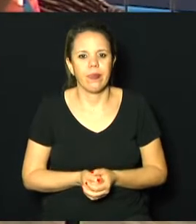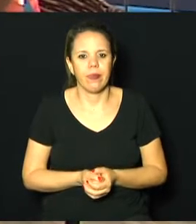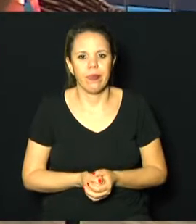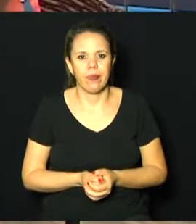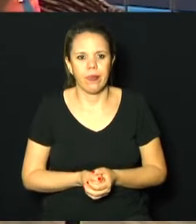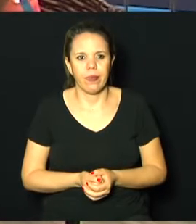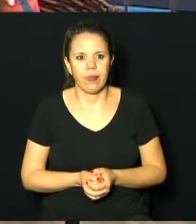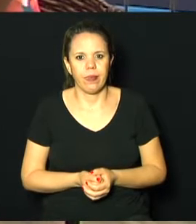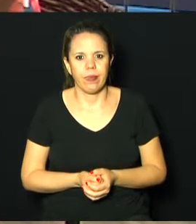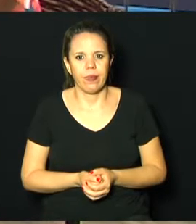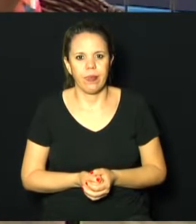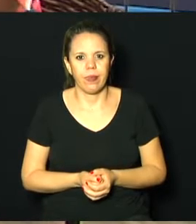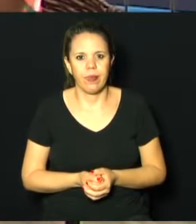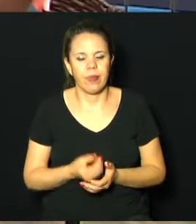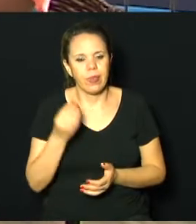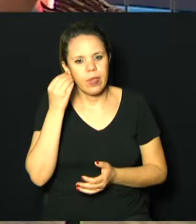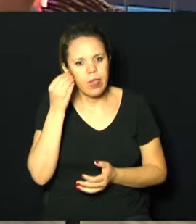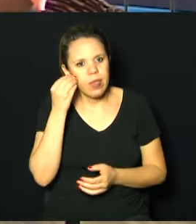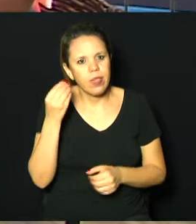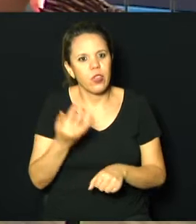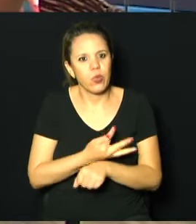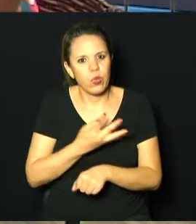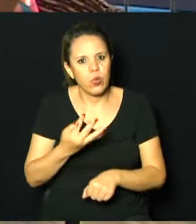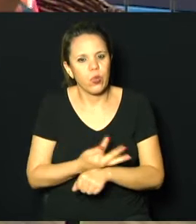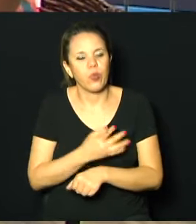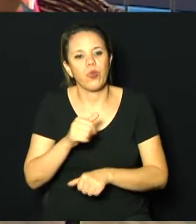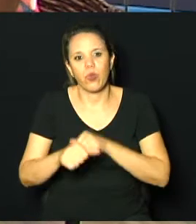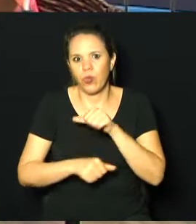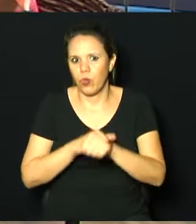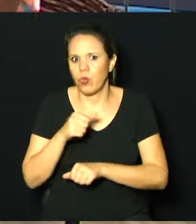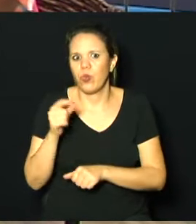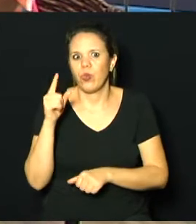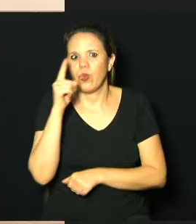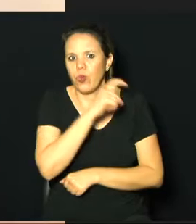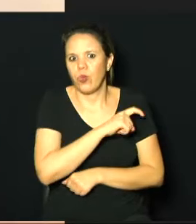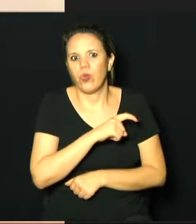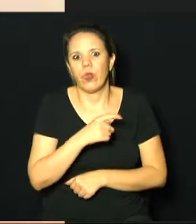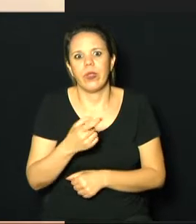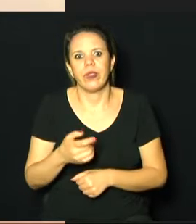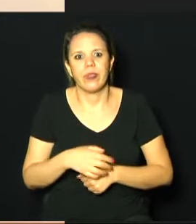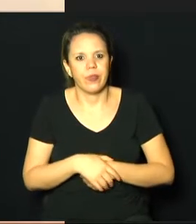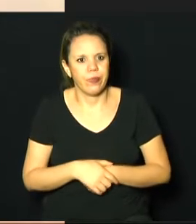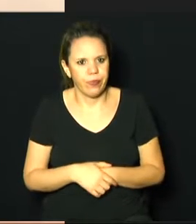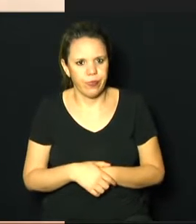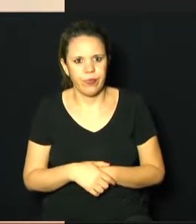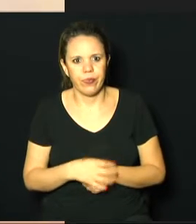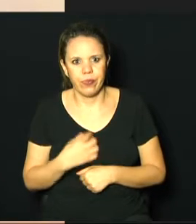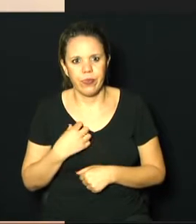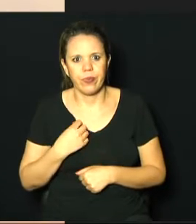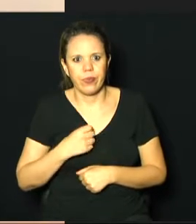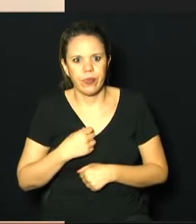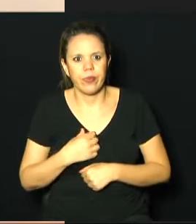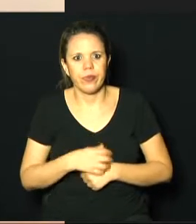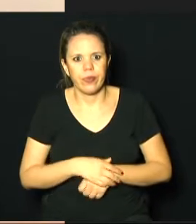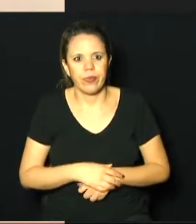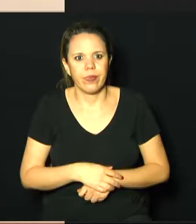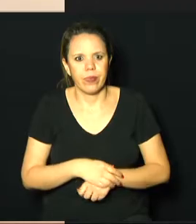tudo jóia. Tentando encarar essa rotina. Foi uma mudança muito brusca, né, Anne? Foi uma